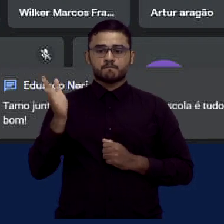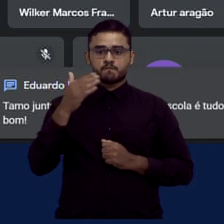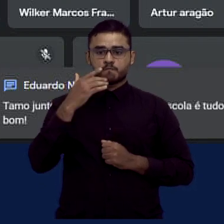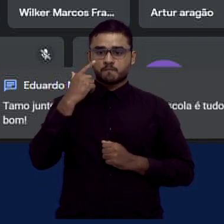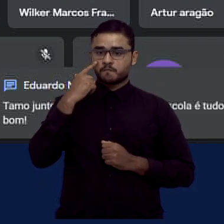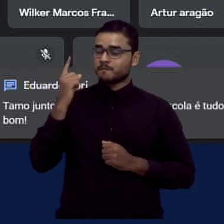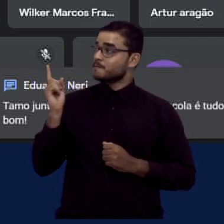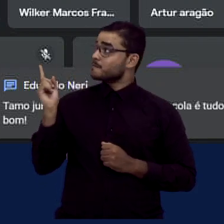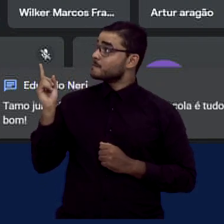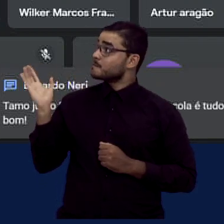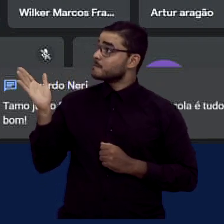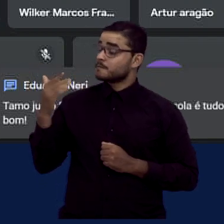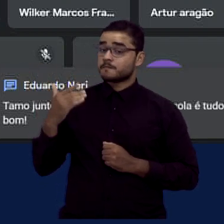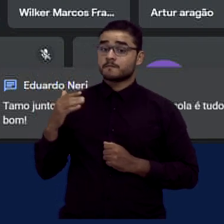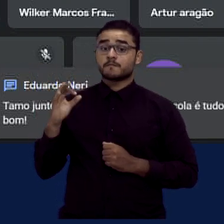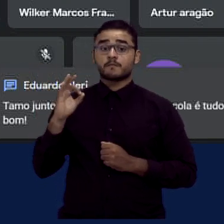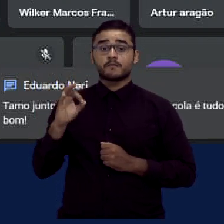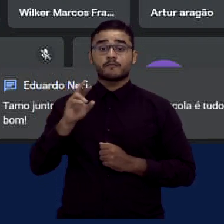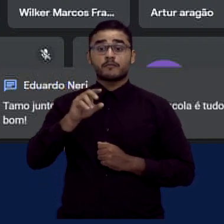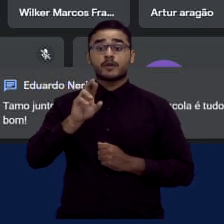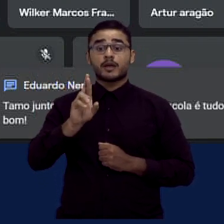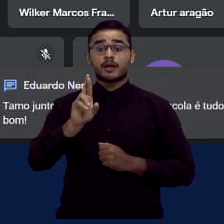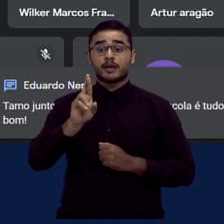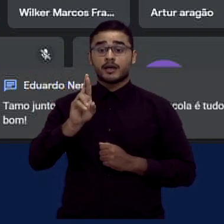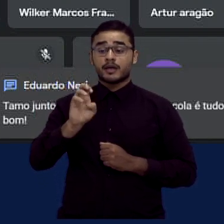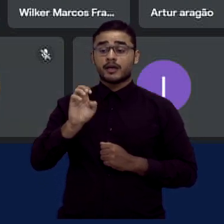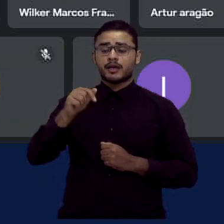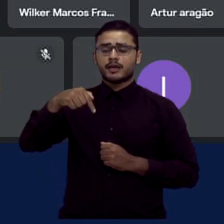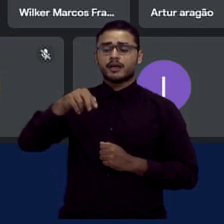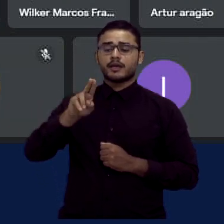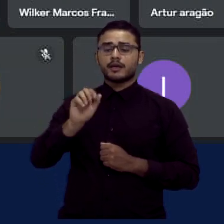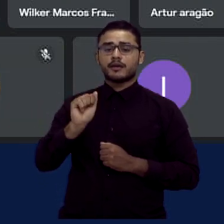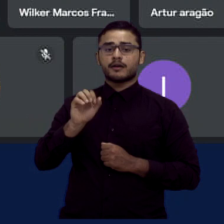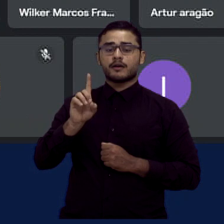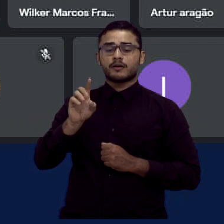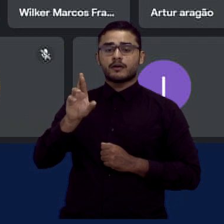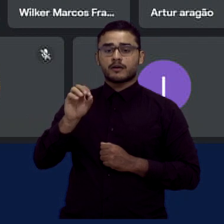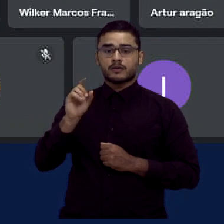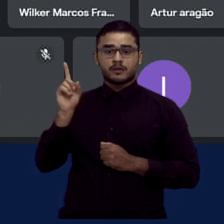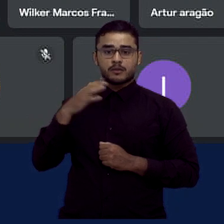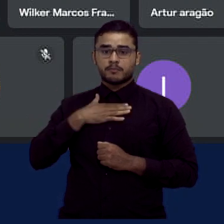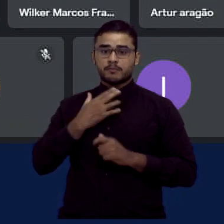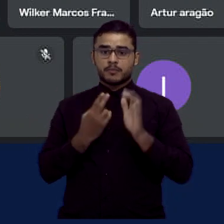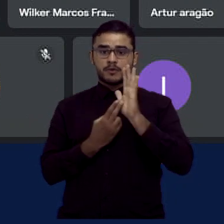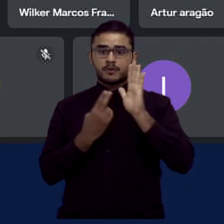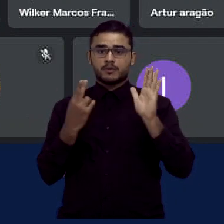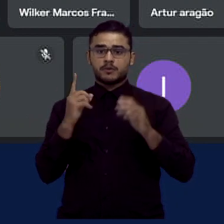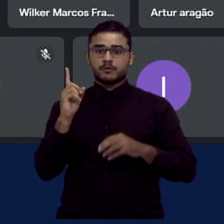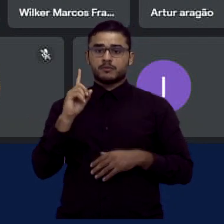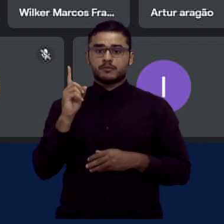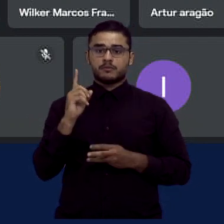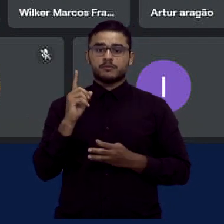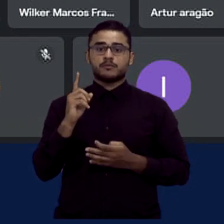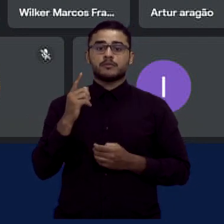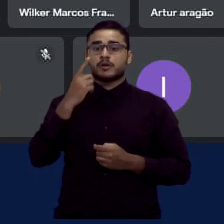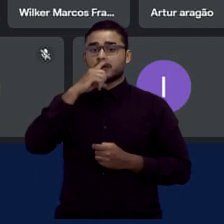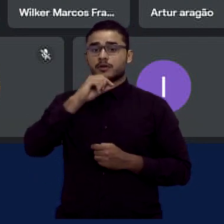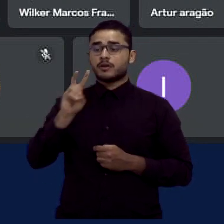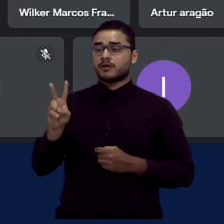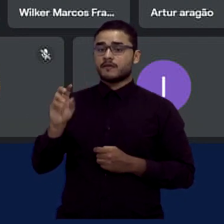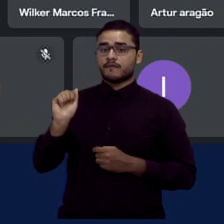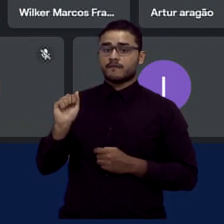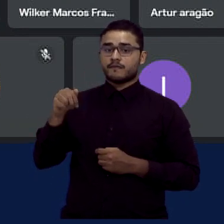vamos lá. Falando em requadros, né? Novamente, essa tirinha já não é texto meu, é desenho e texto da própria Vanessa